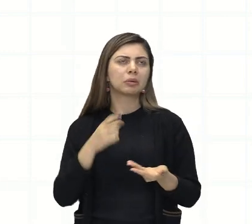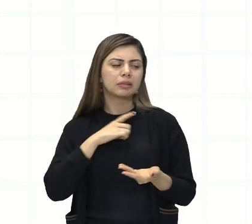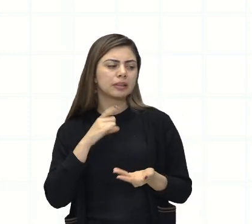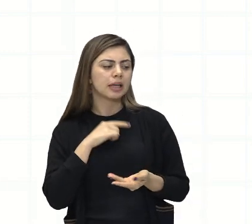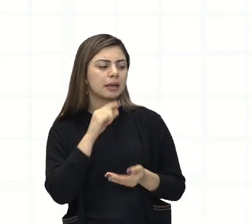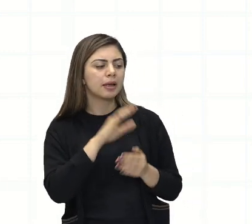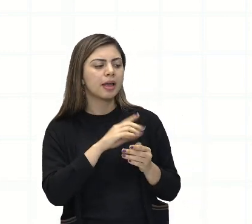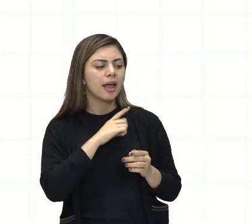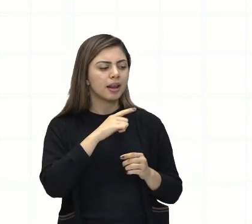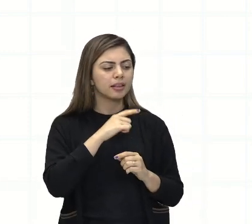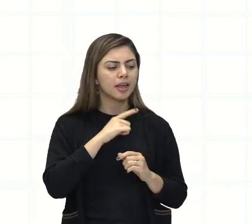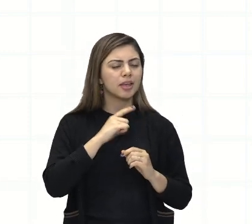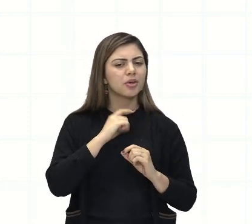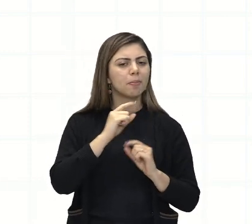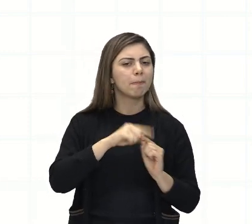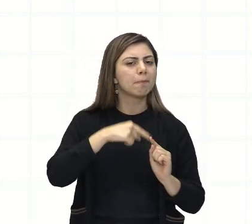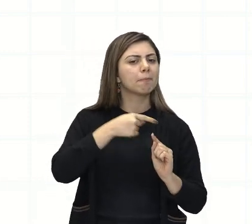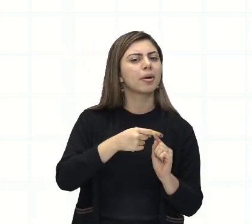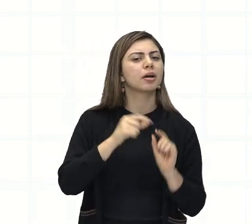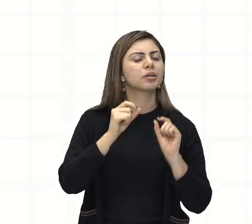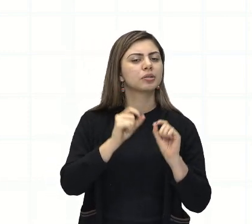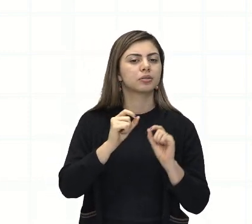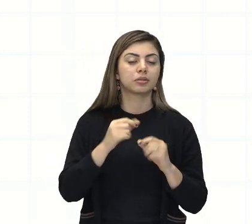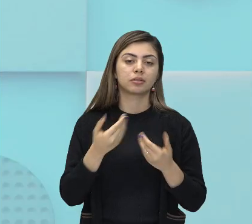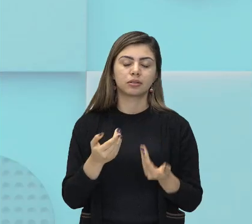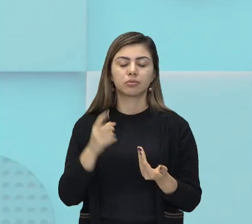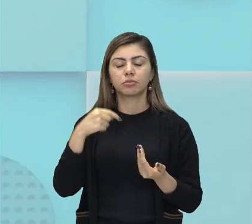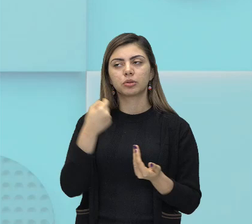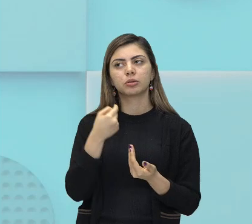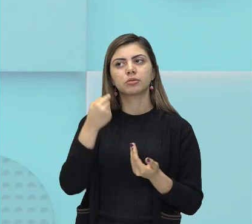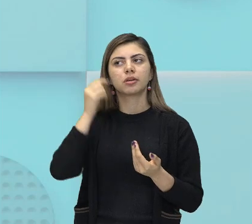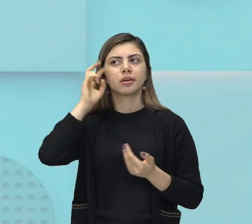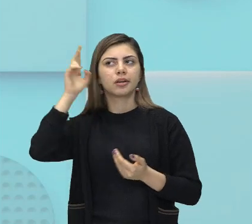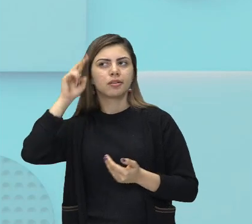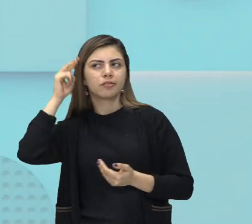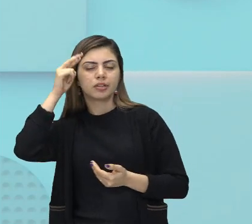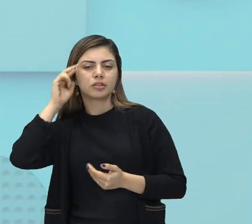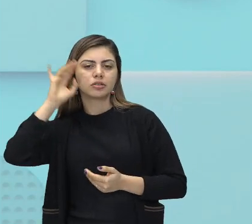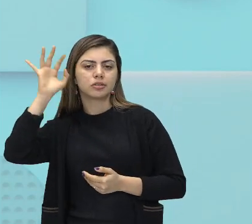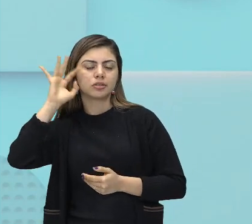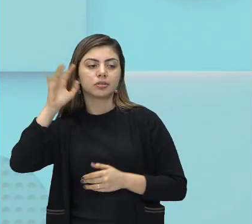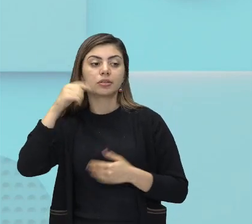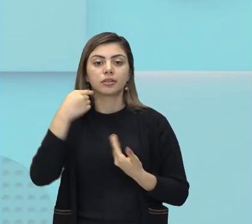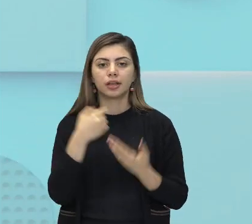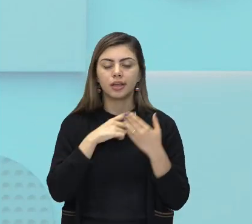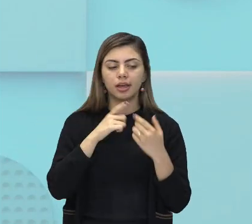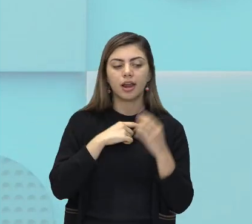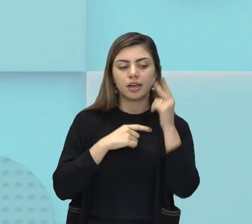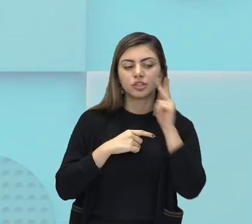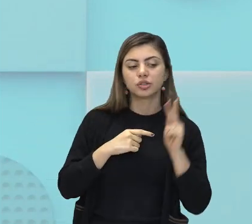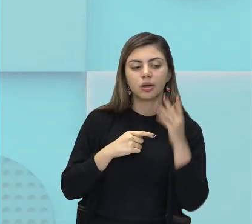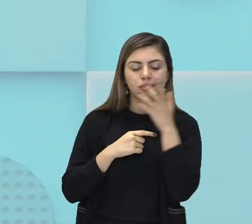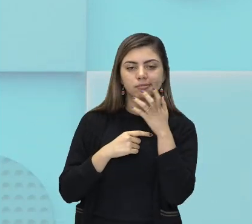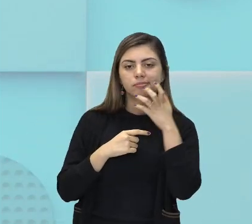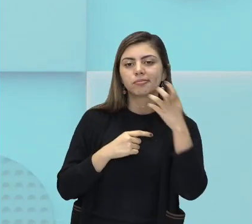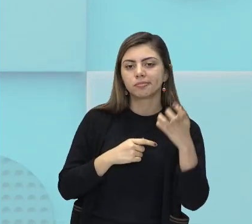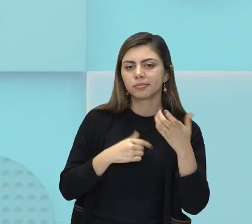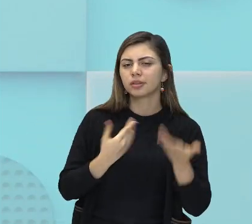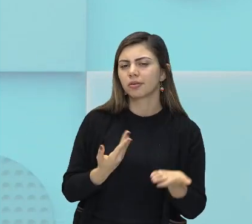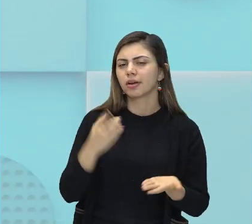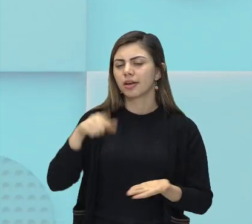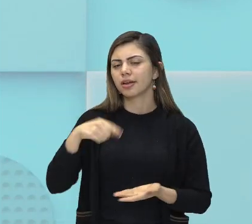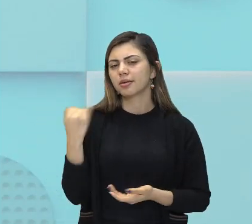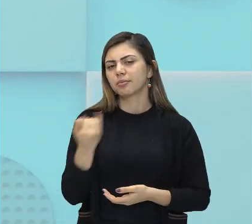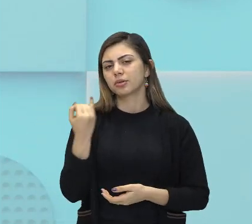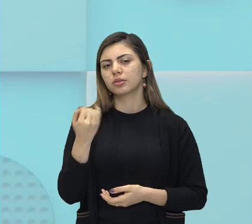coisa a mais ali com ela? Essas indagações vão fazendo com que a gente vá se interessando pela narrativa. Isso é bastante importante. Afinal de contas, a gente sabe que